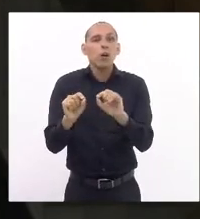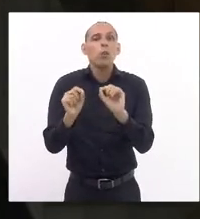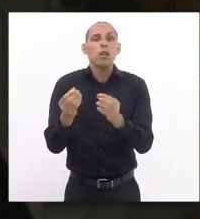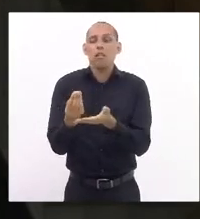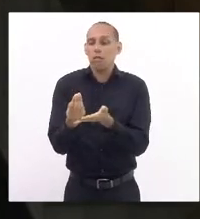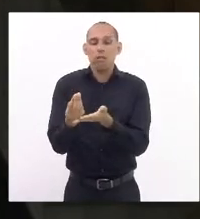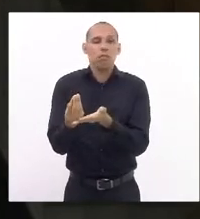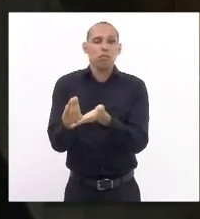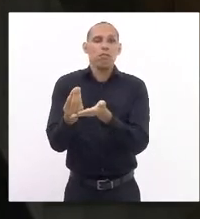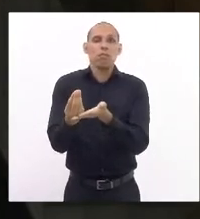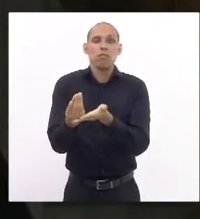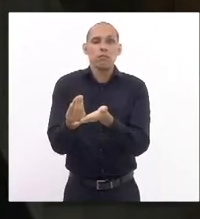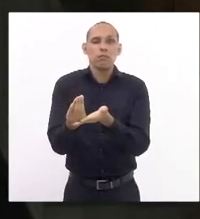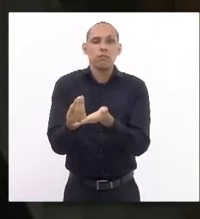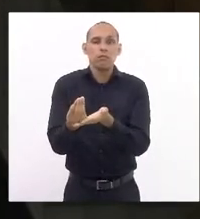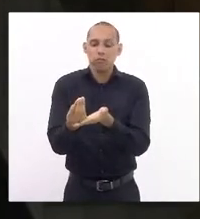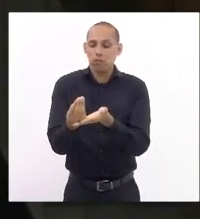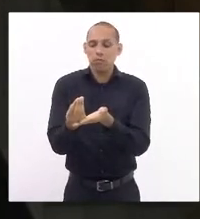para